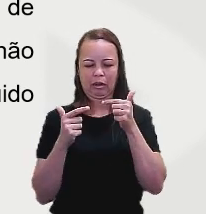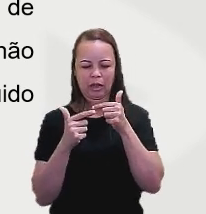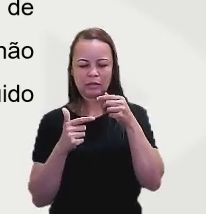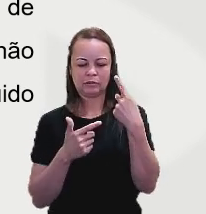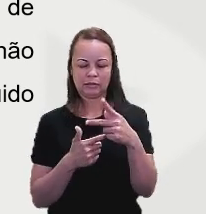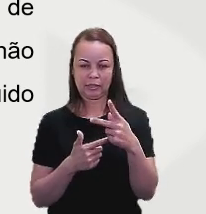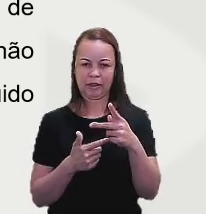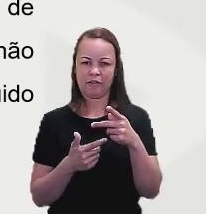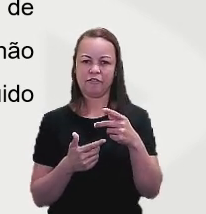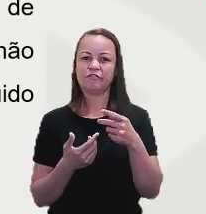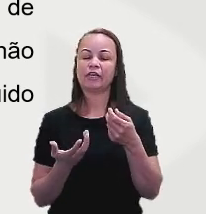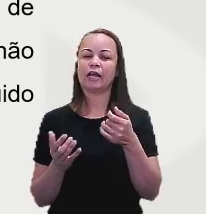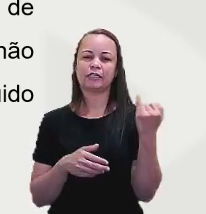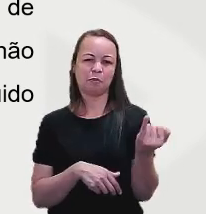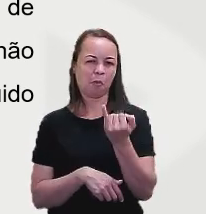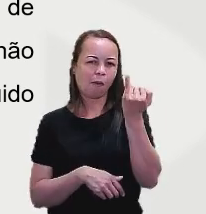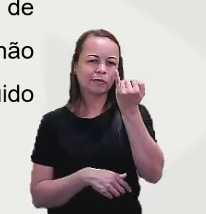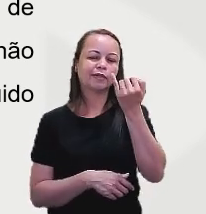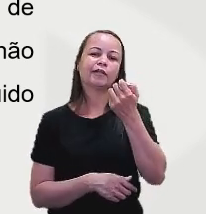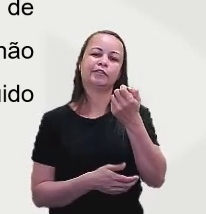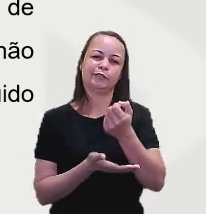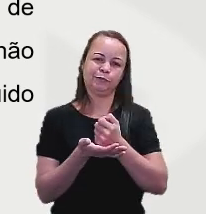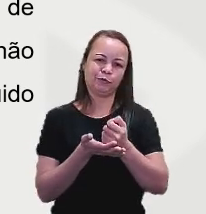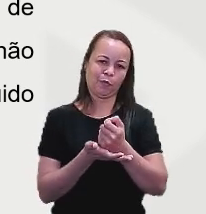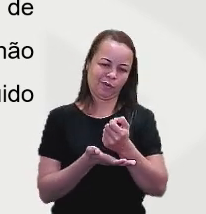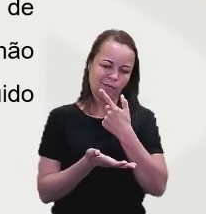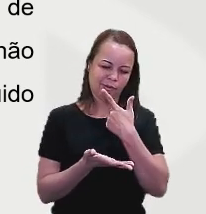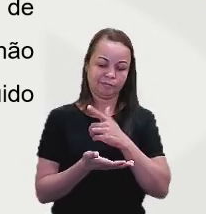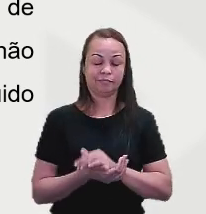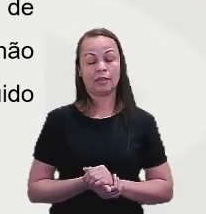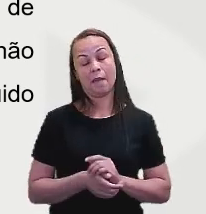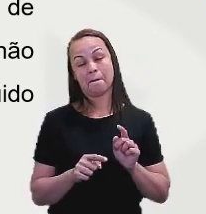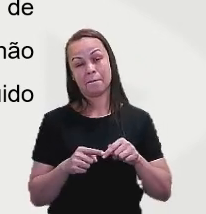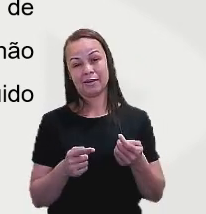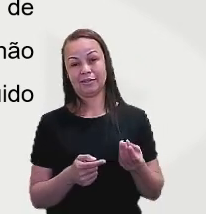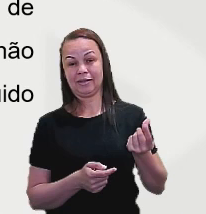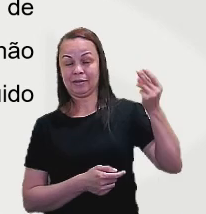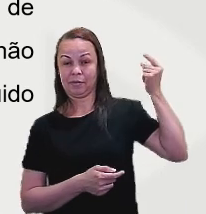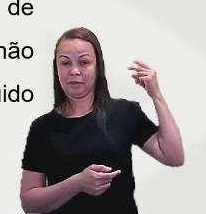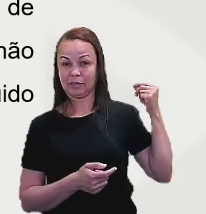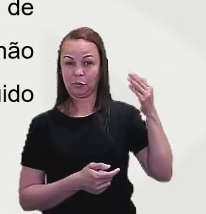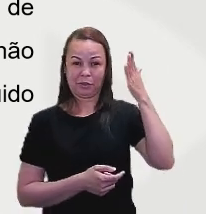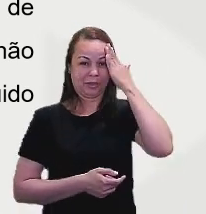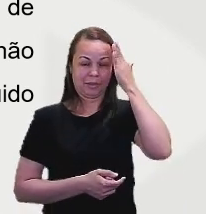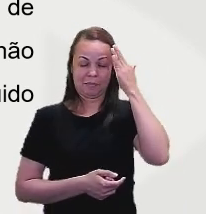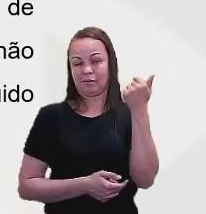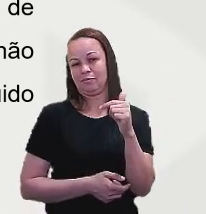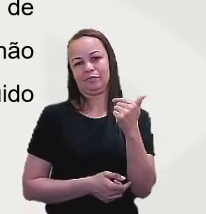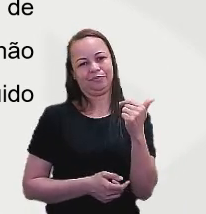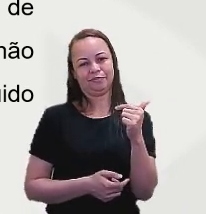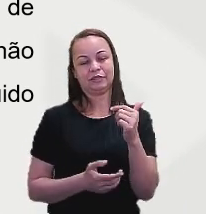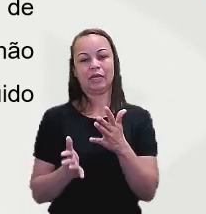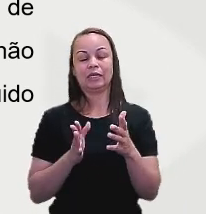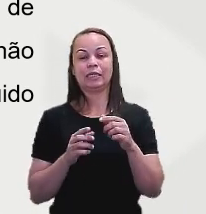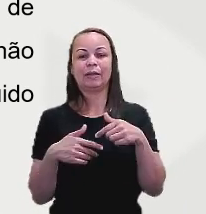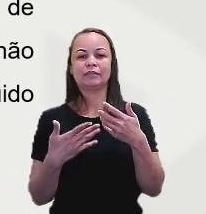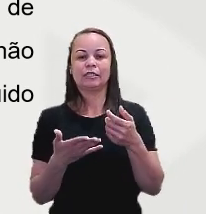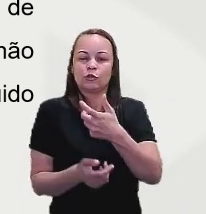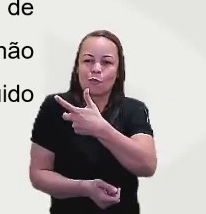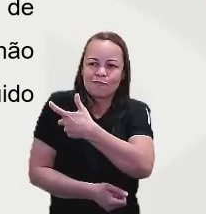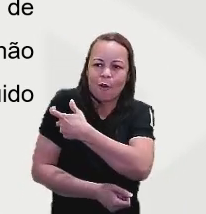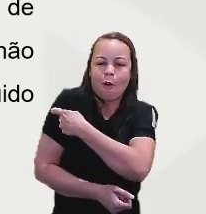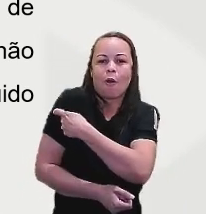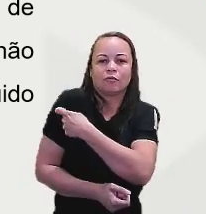remédio. Então, lembrando que naquele tempo a gente não tinha tanto entendimento como temos hoje. Então, a partir do momento que a vacina veio